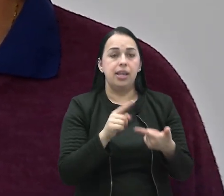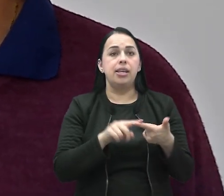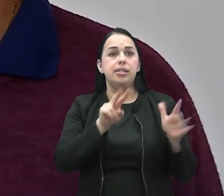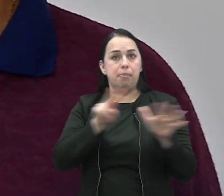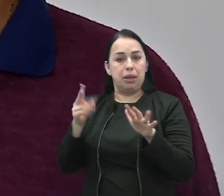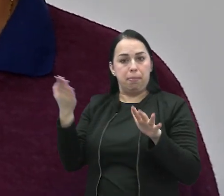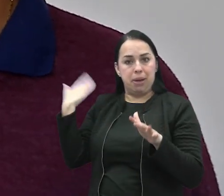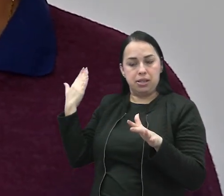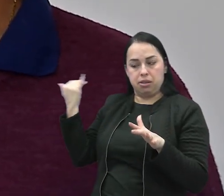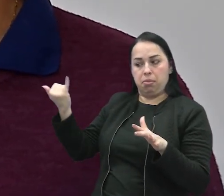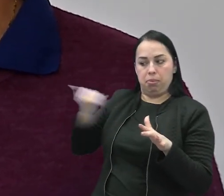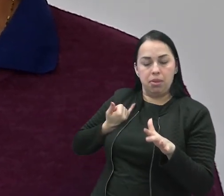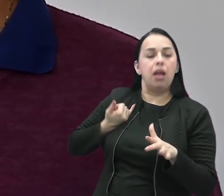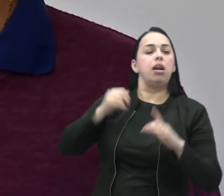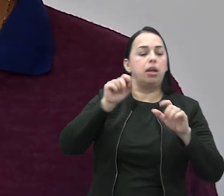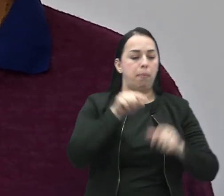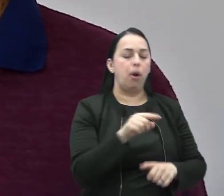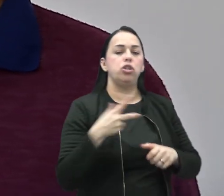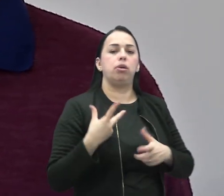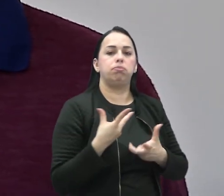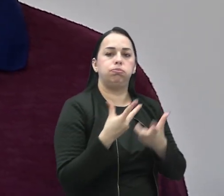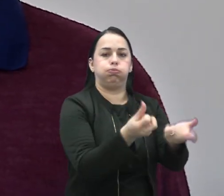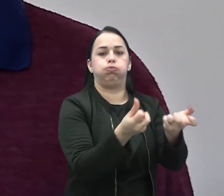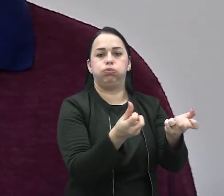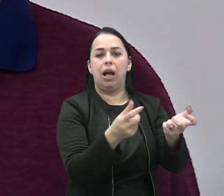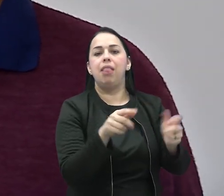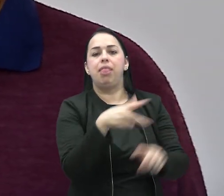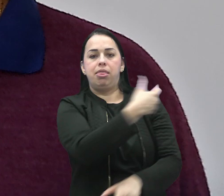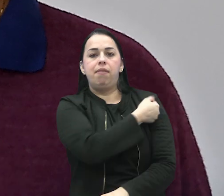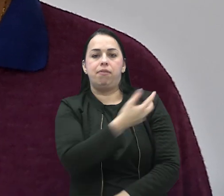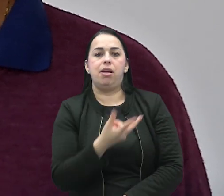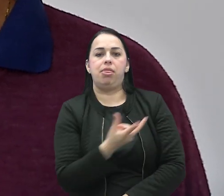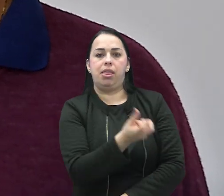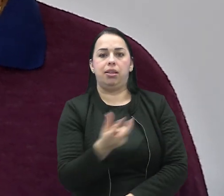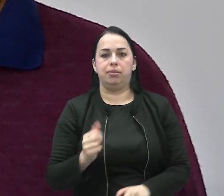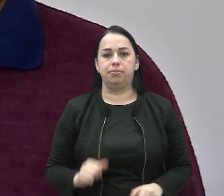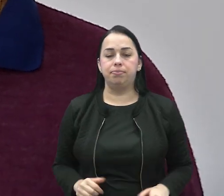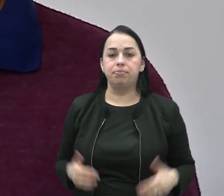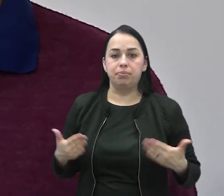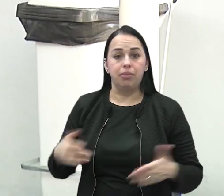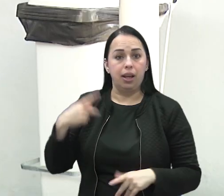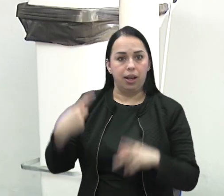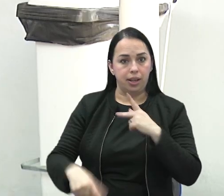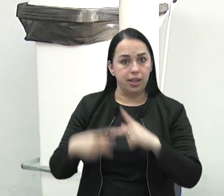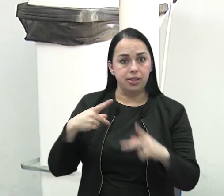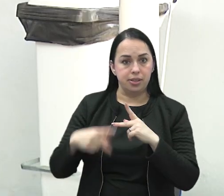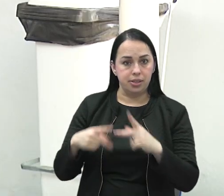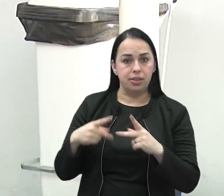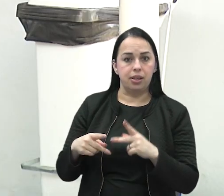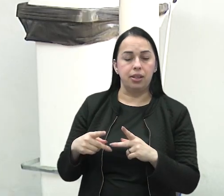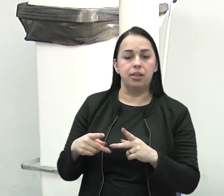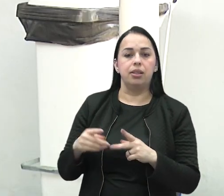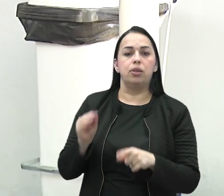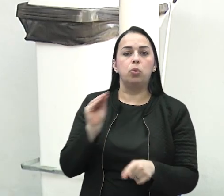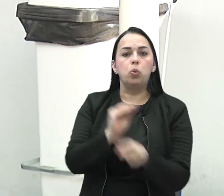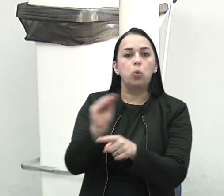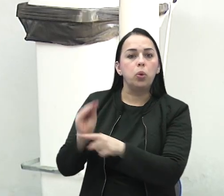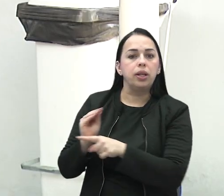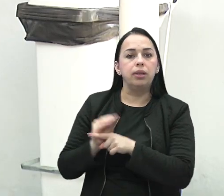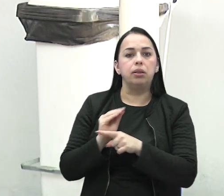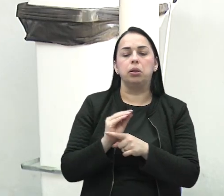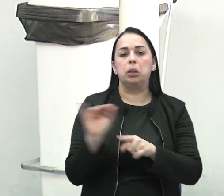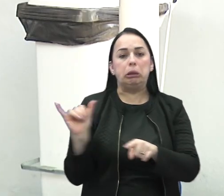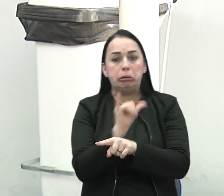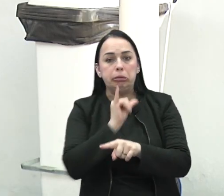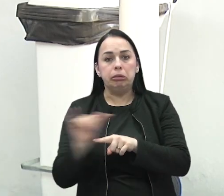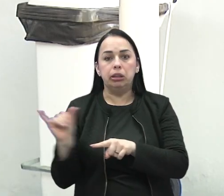gente recebeu essa informativa e a gente vai disseminar essa informação para a população nas UBSs. Em São José dos Campos, a prevenção